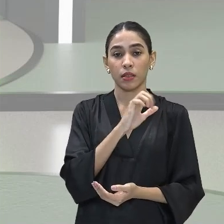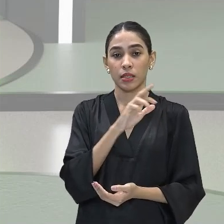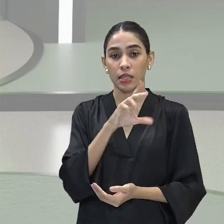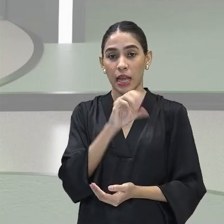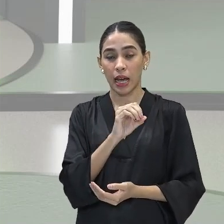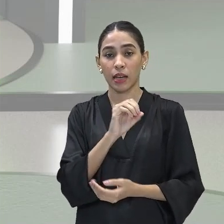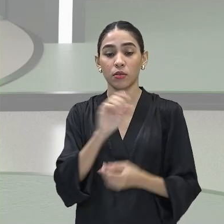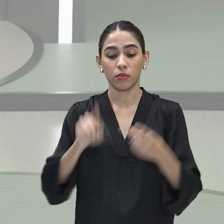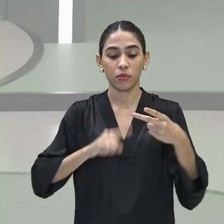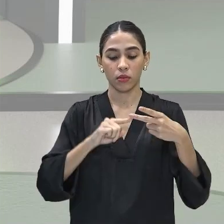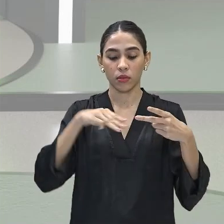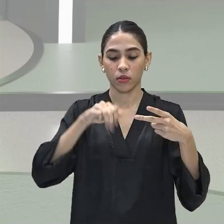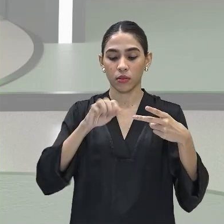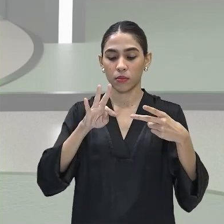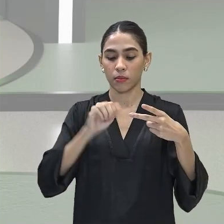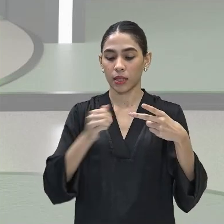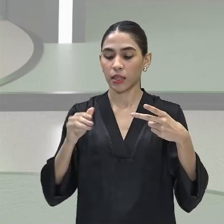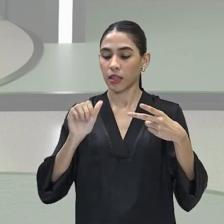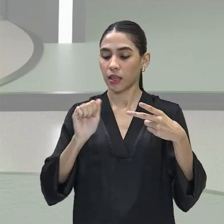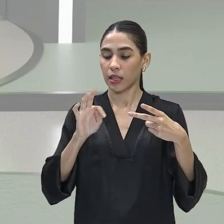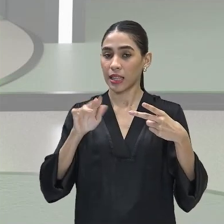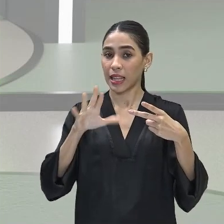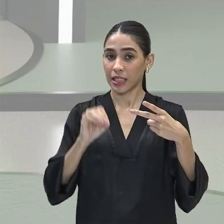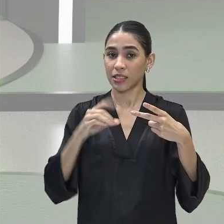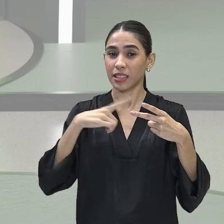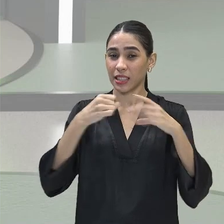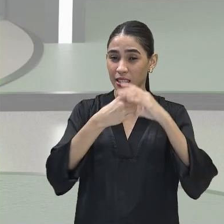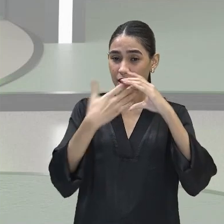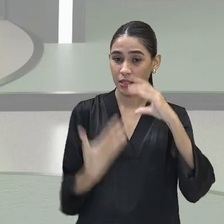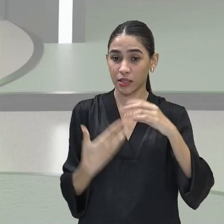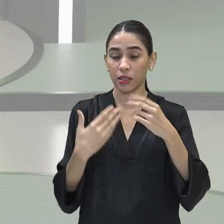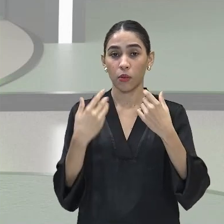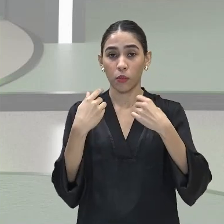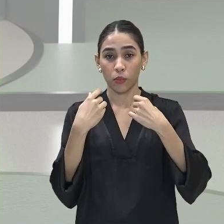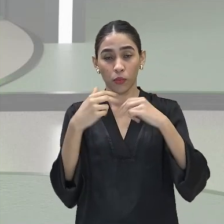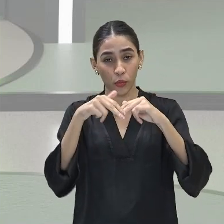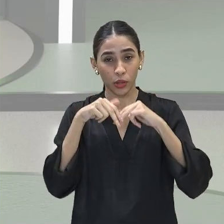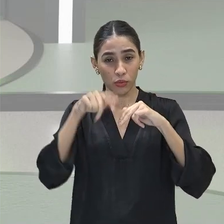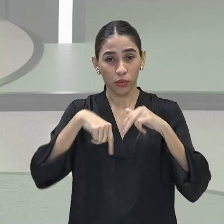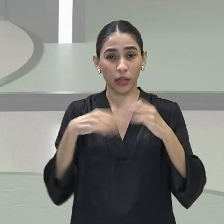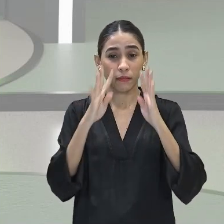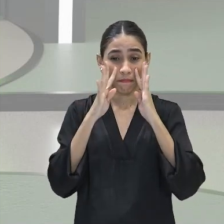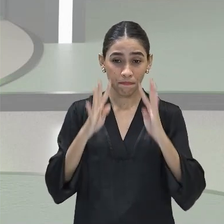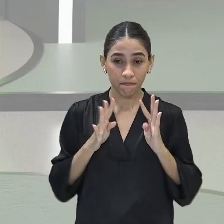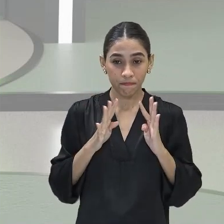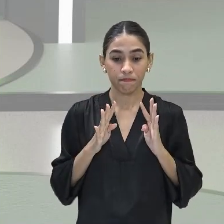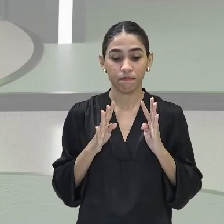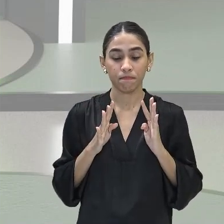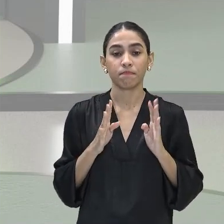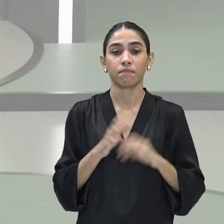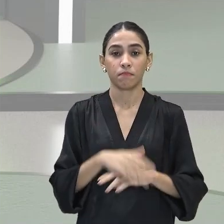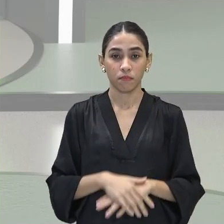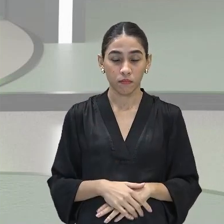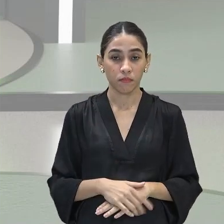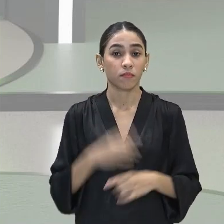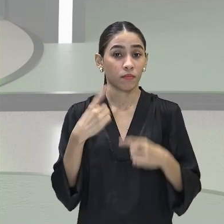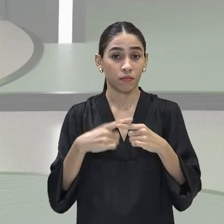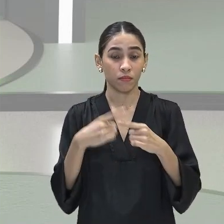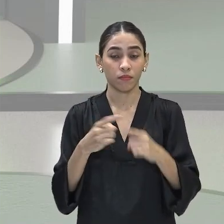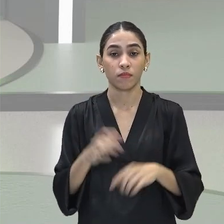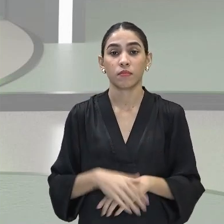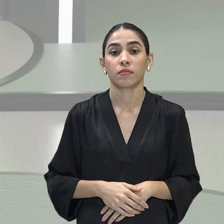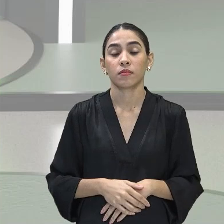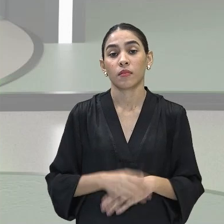Atlântica, eles apresentam essa característica, por isso que é necessário ter esse ponto de atenção bem grande nesses biomas. Por quê? Né?